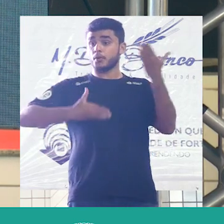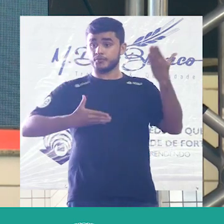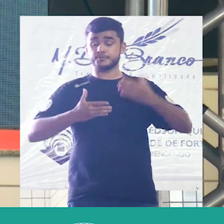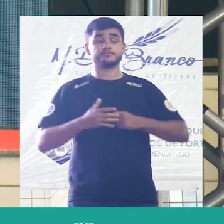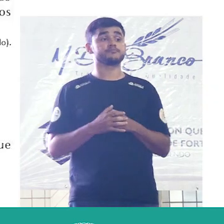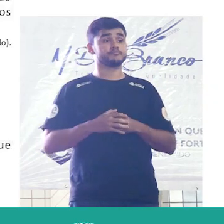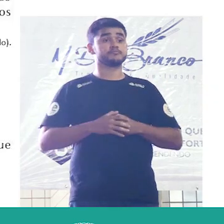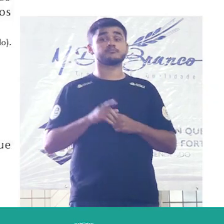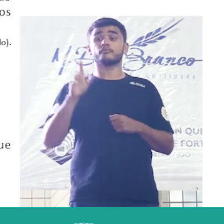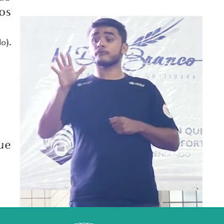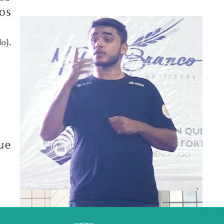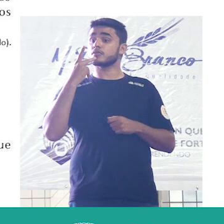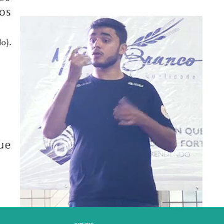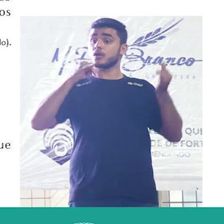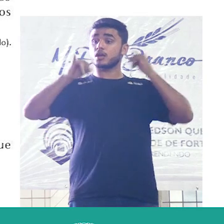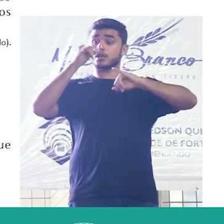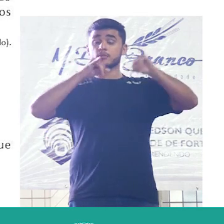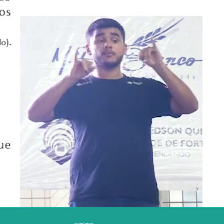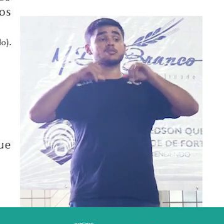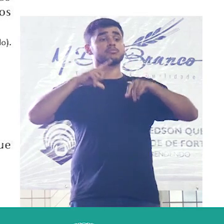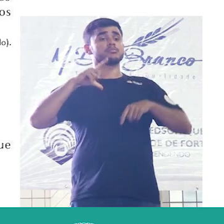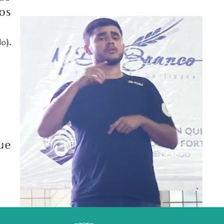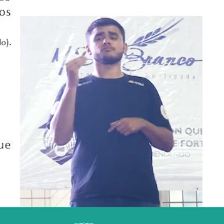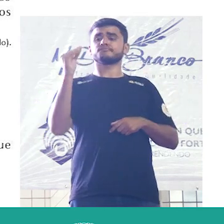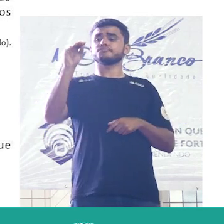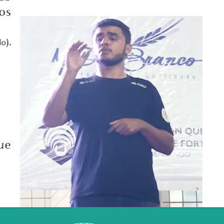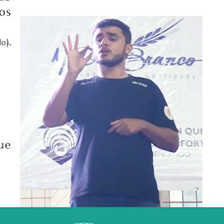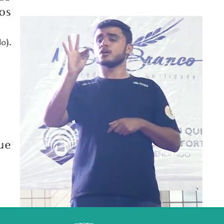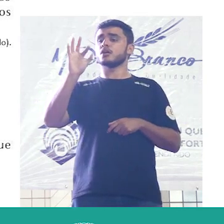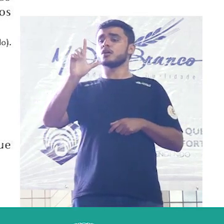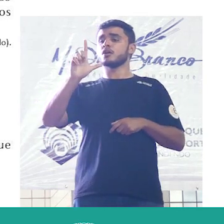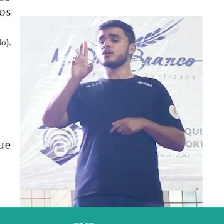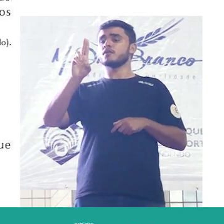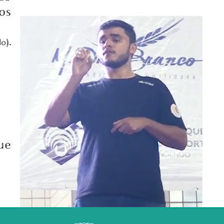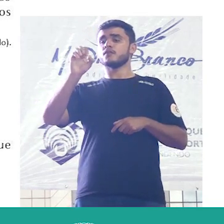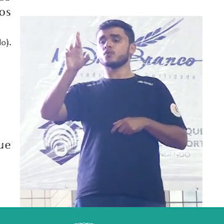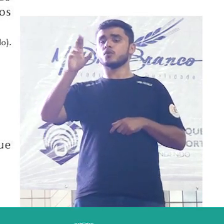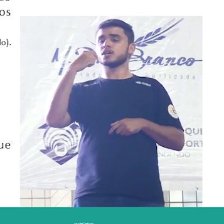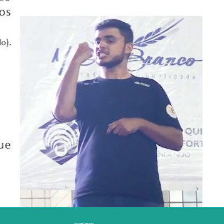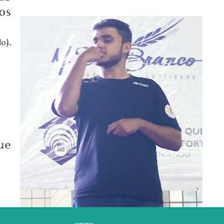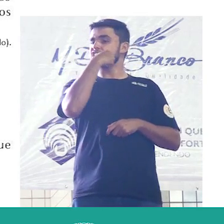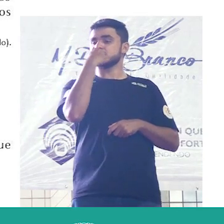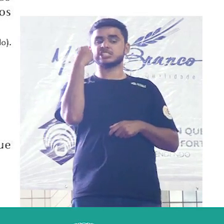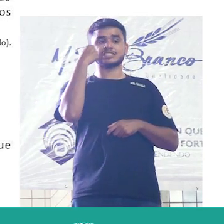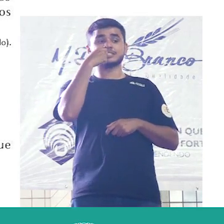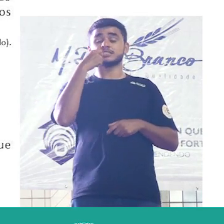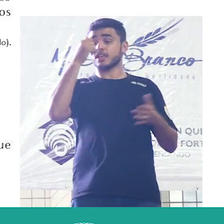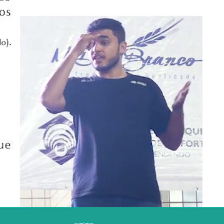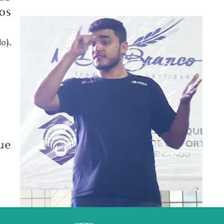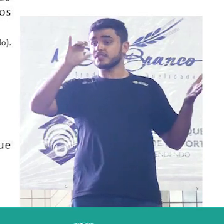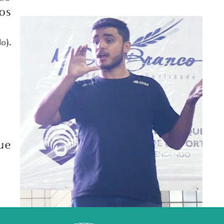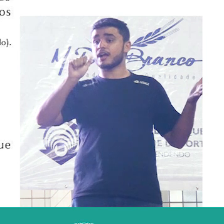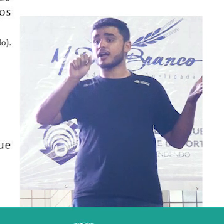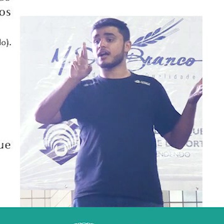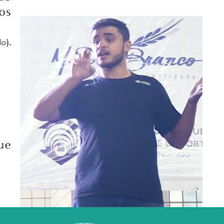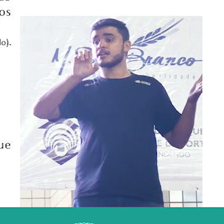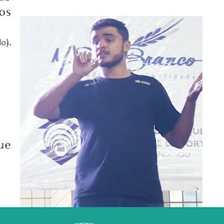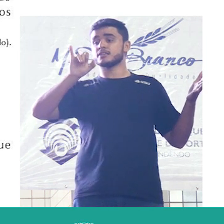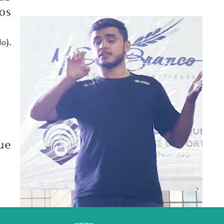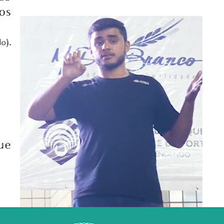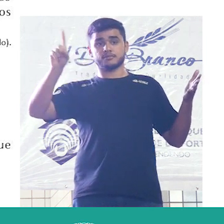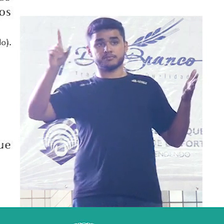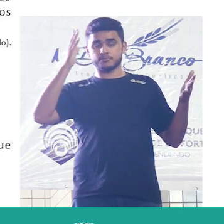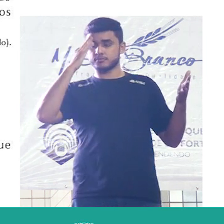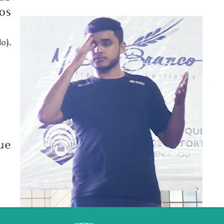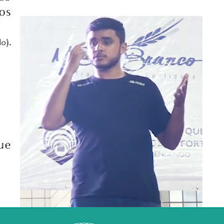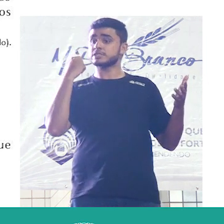O flúor é usado de forma ampla na prevenção de cáries. Por reagir com a hidroxiapatita, presente nos